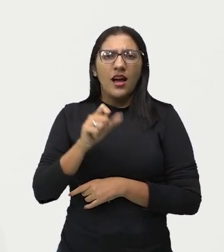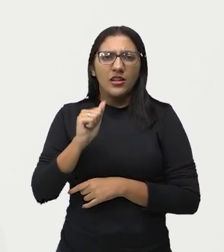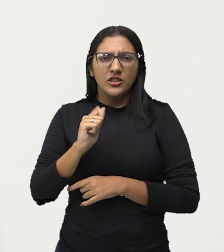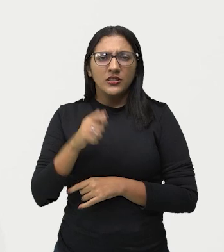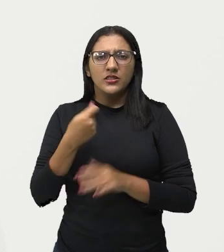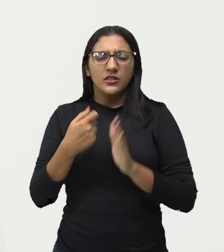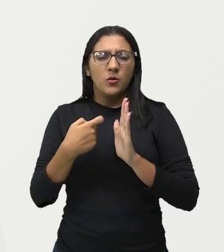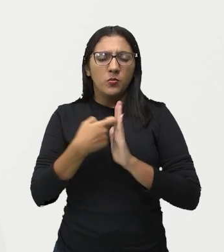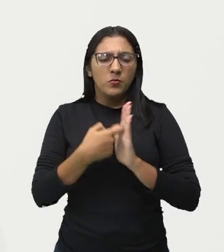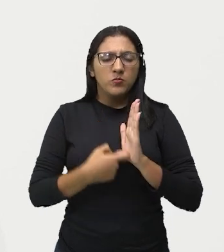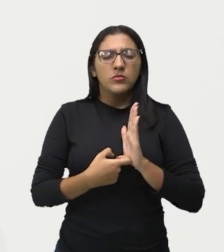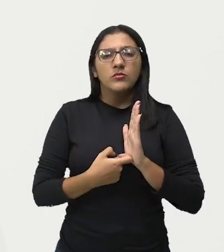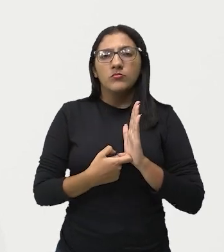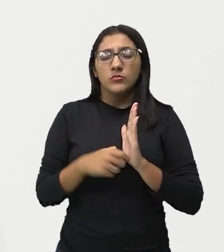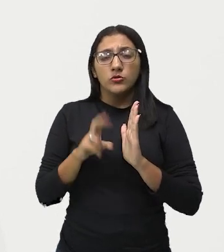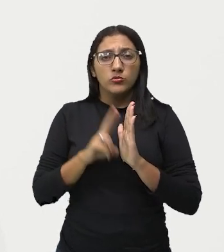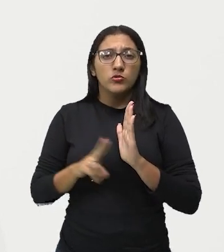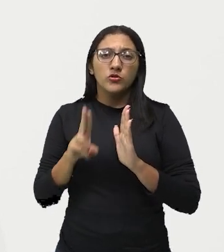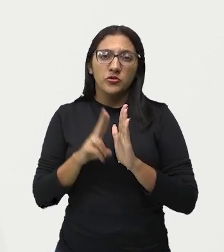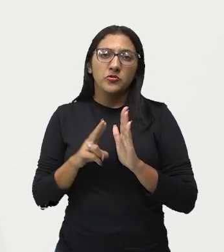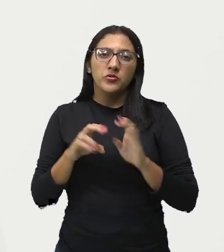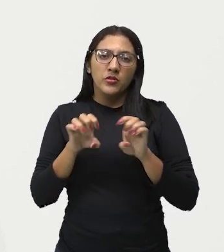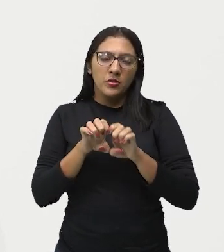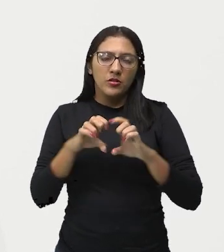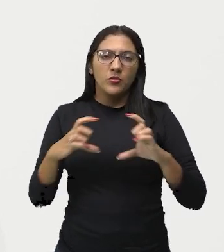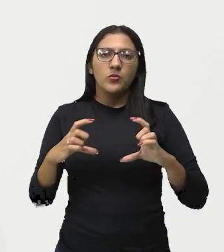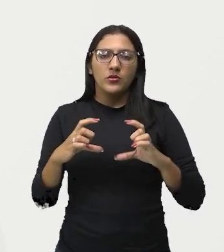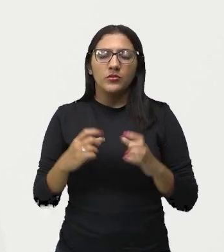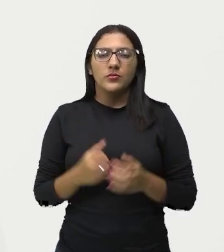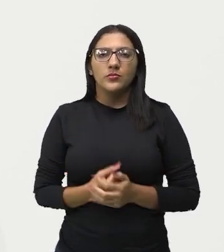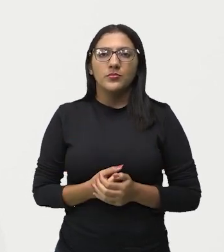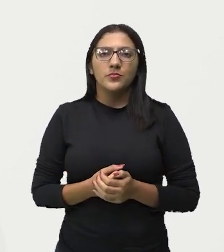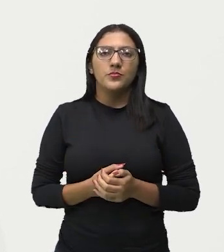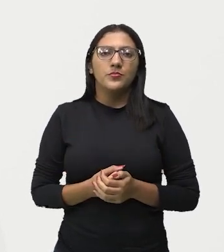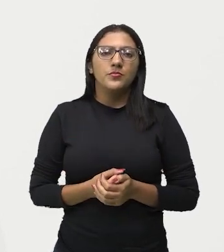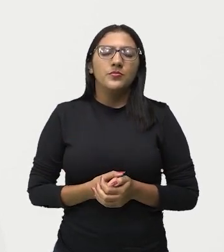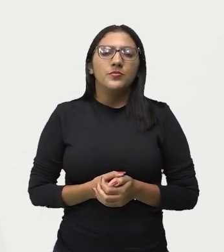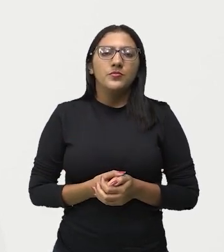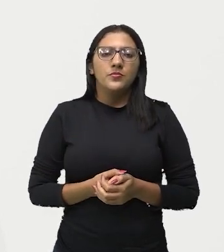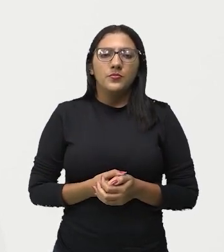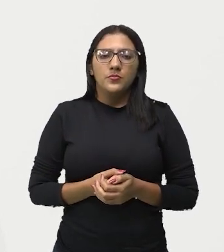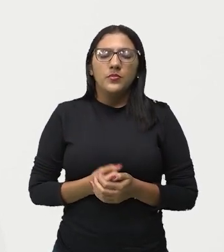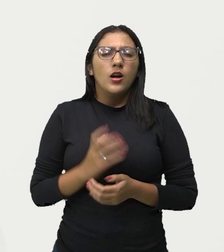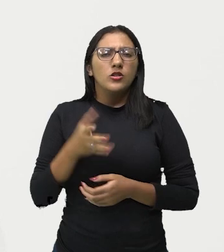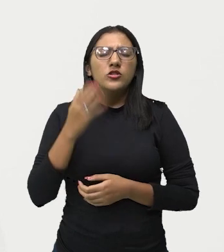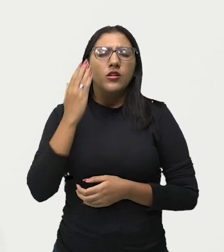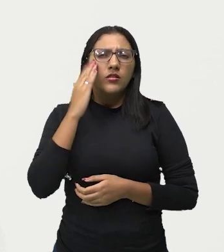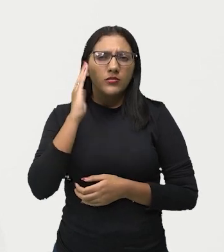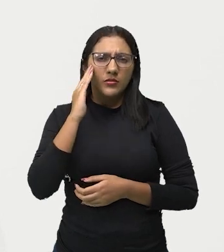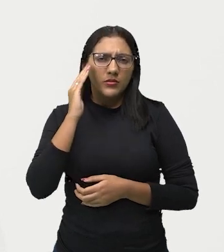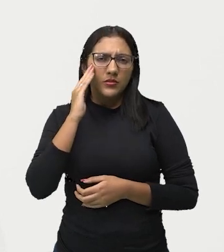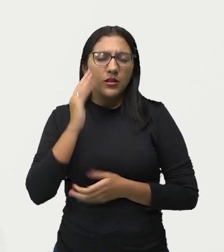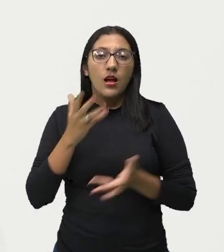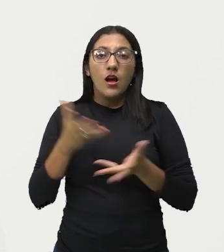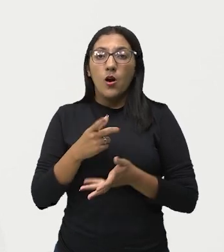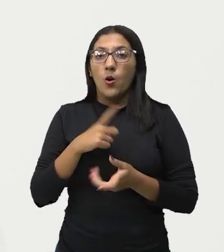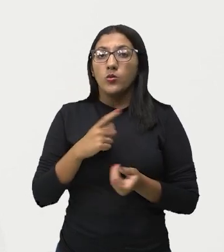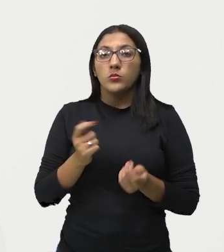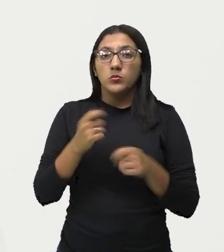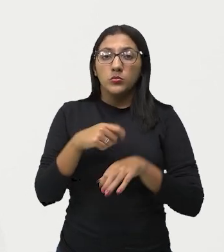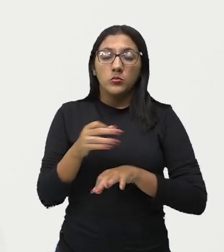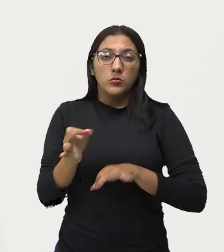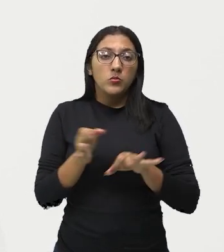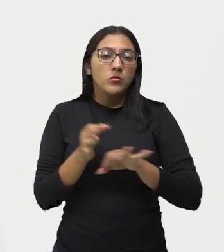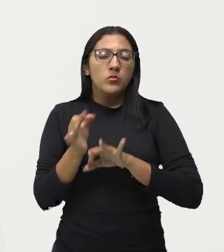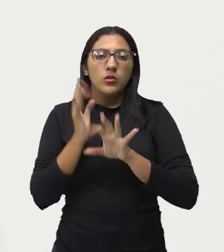representa pela letra I lá na nossa fórmula, ok? Sabendo disso, Agora é só